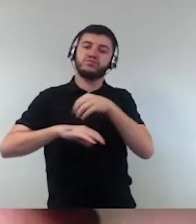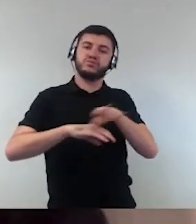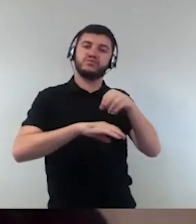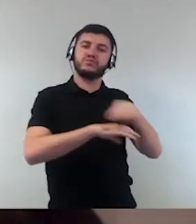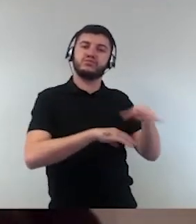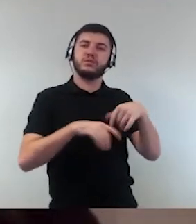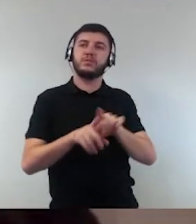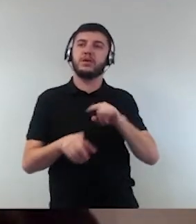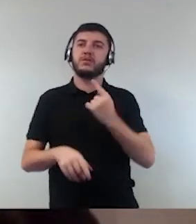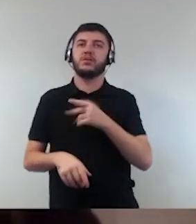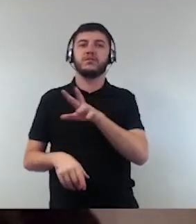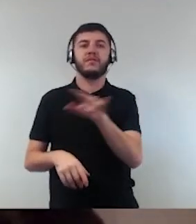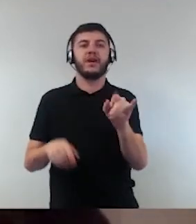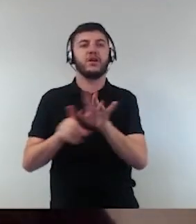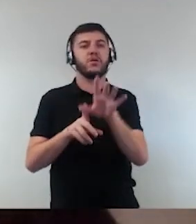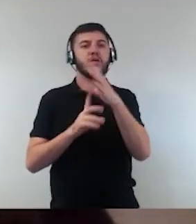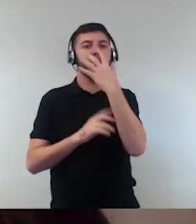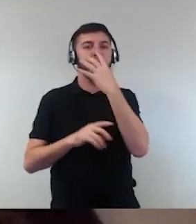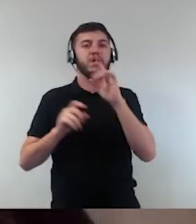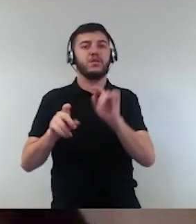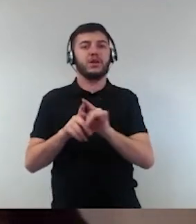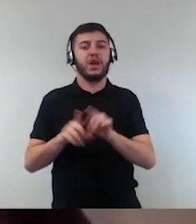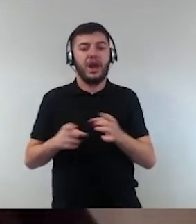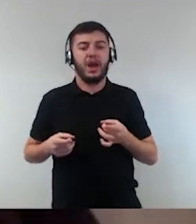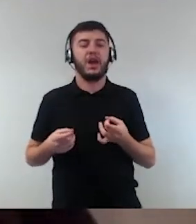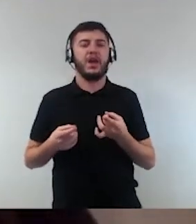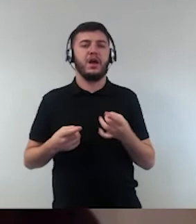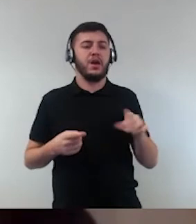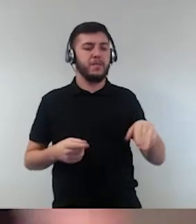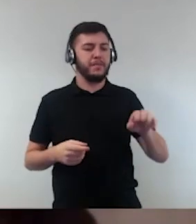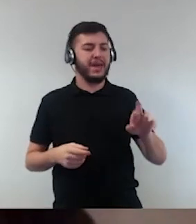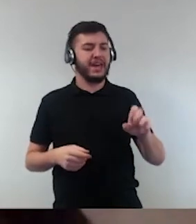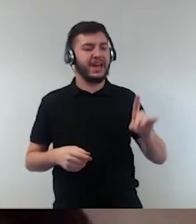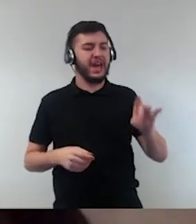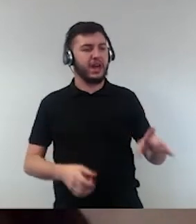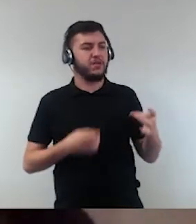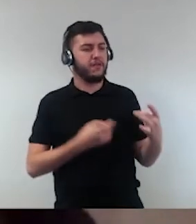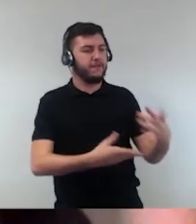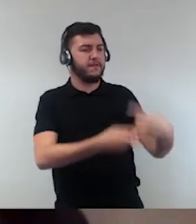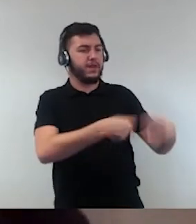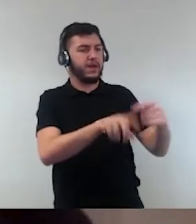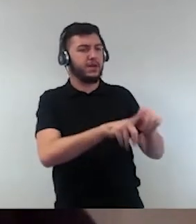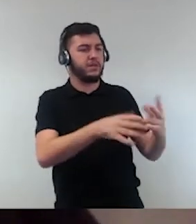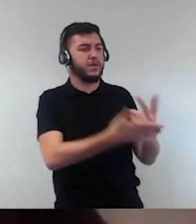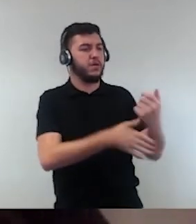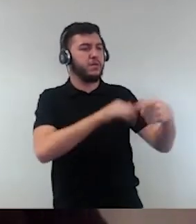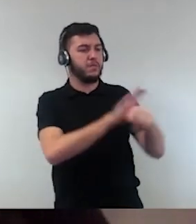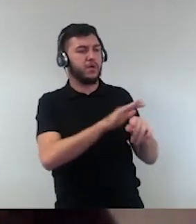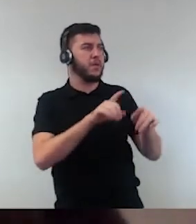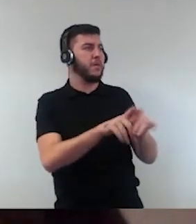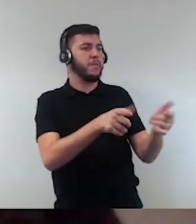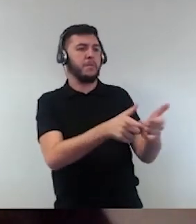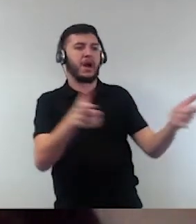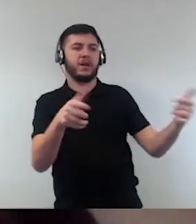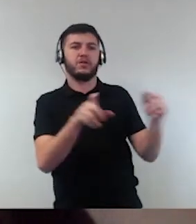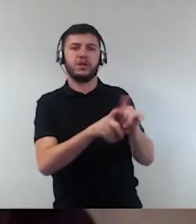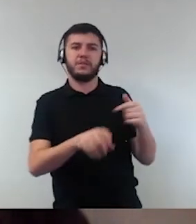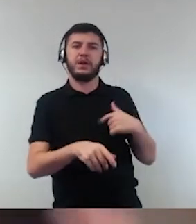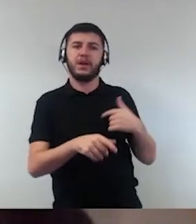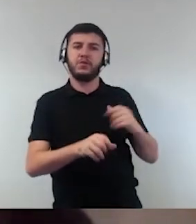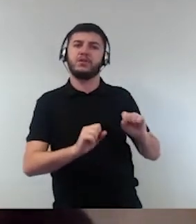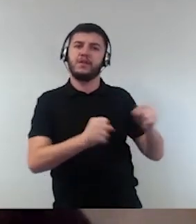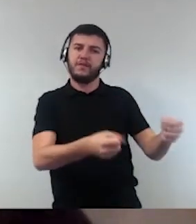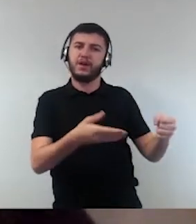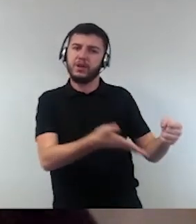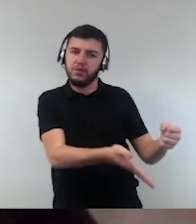2022, já vamos ter aí um mercado livre maior, essa é a previsão, né? Eu sou uma grande defensora do mercado livre, faço um doutorado, a minha tese é na área, então sou